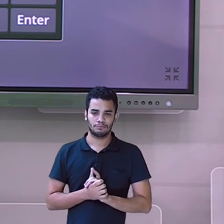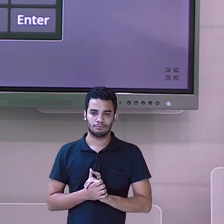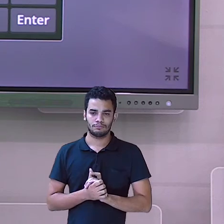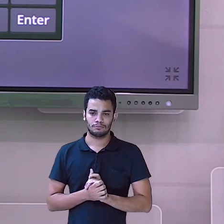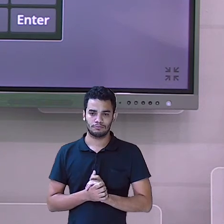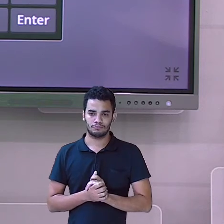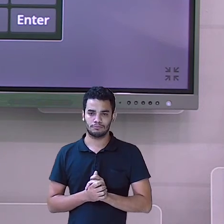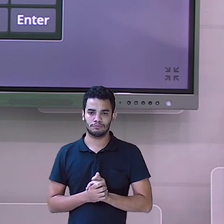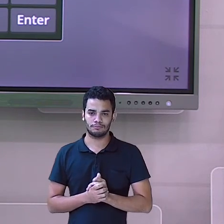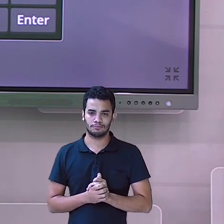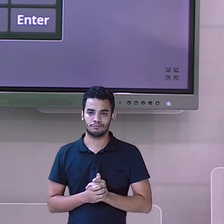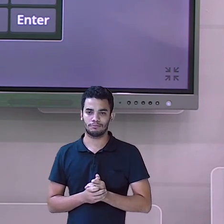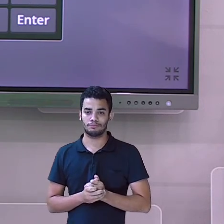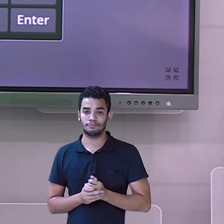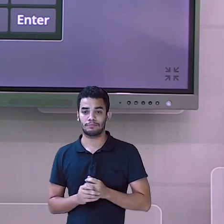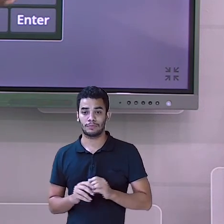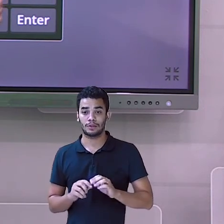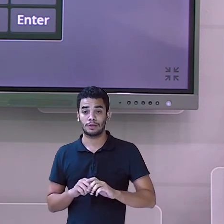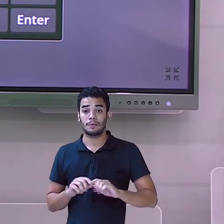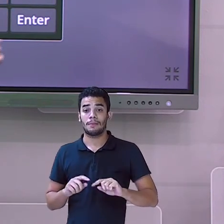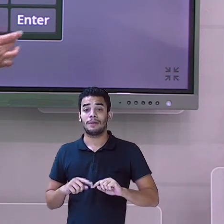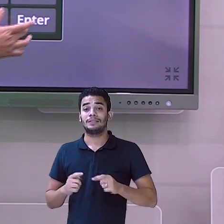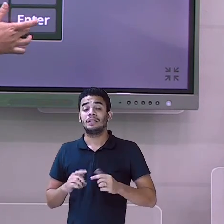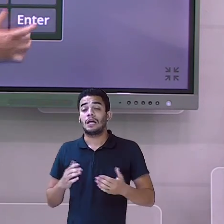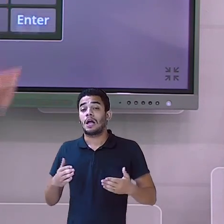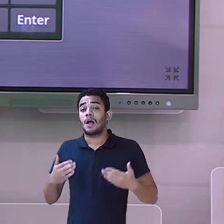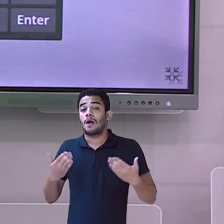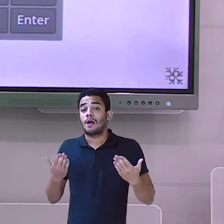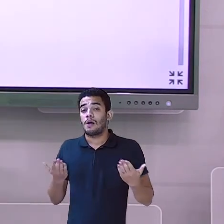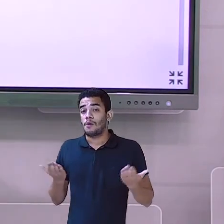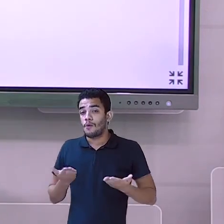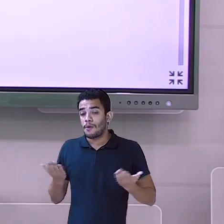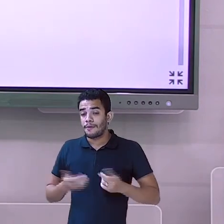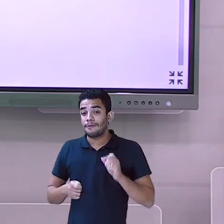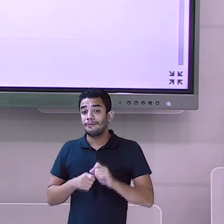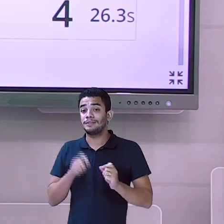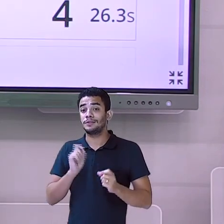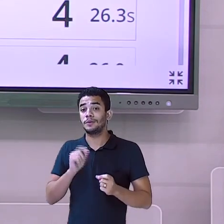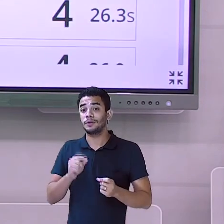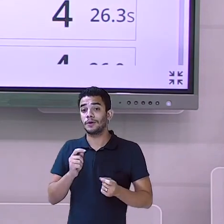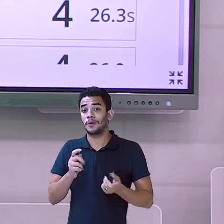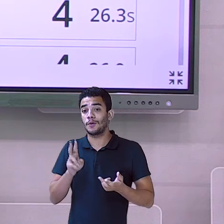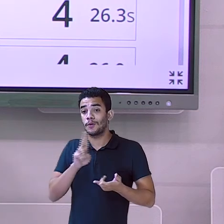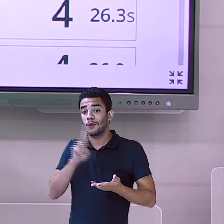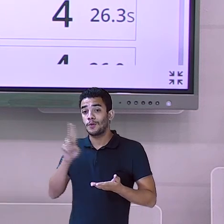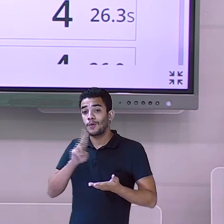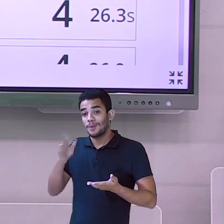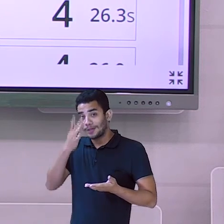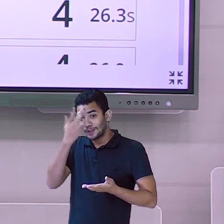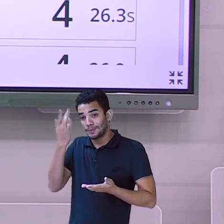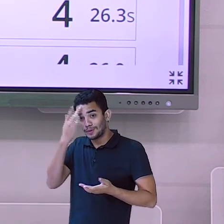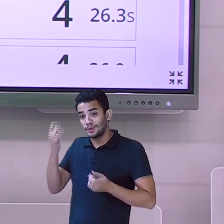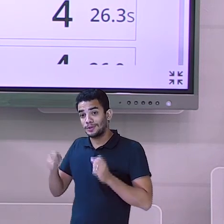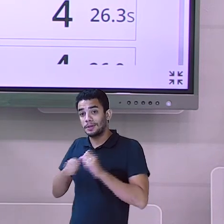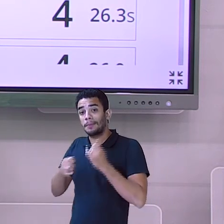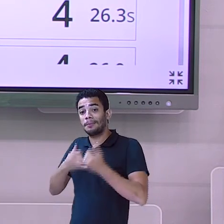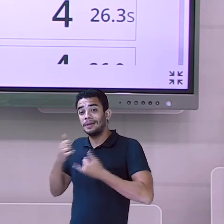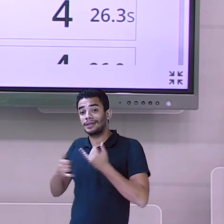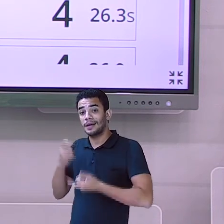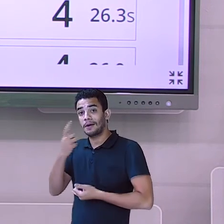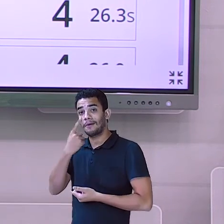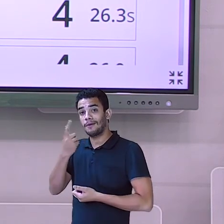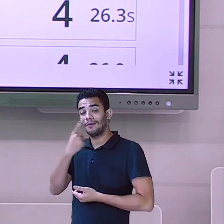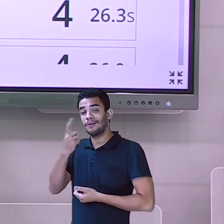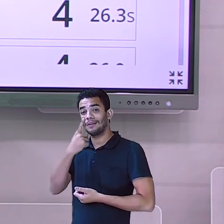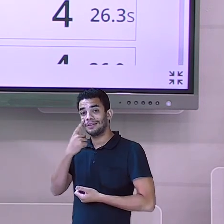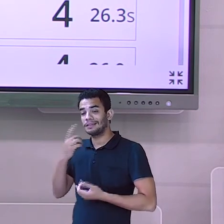E vamos descobrir agora quem são os alunos que estão no ranking aqui na frente. Milena, eu fiquei em segundo lugar, o